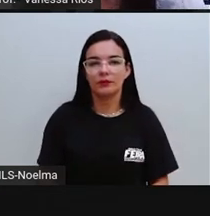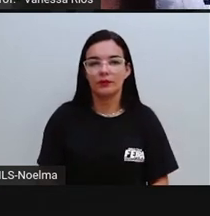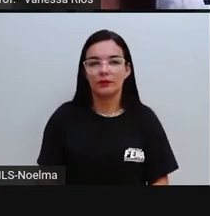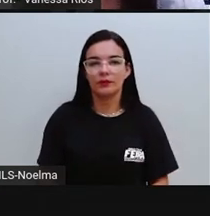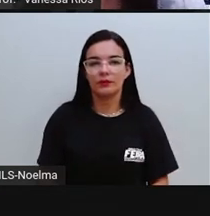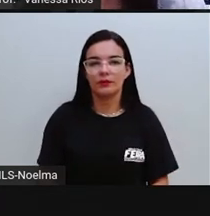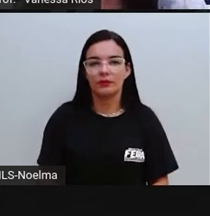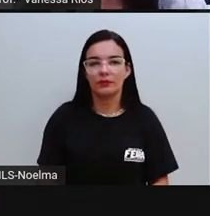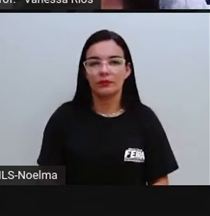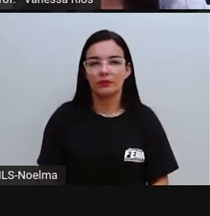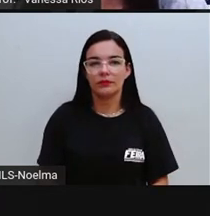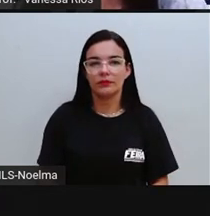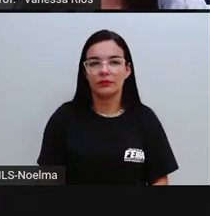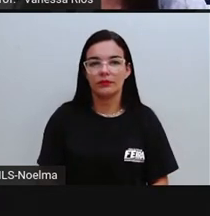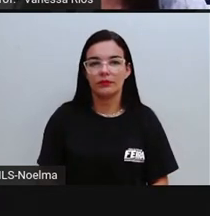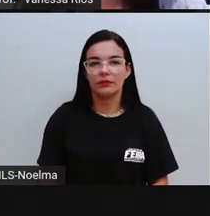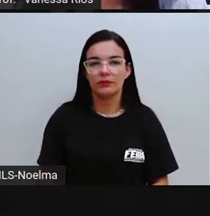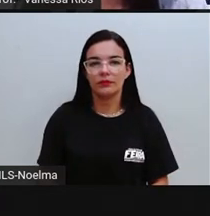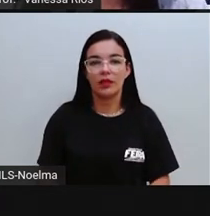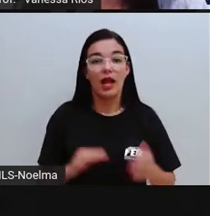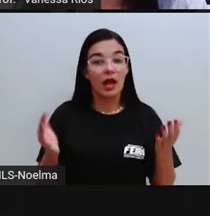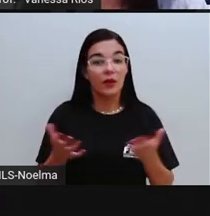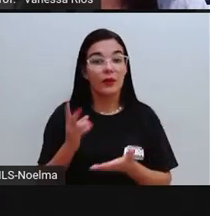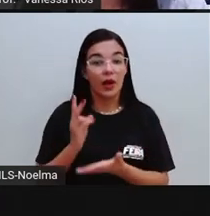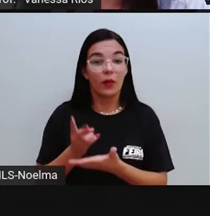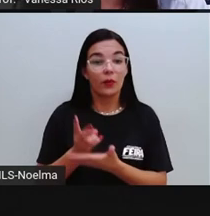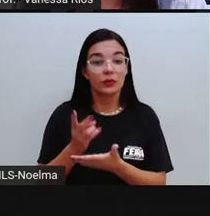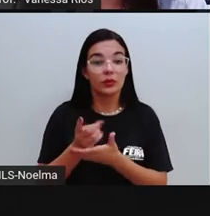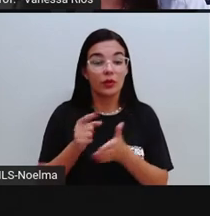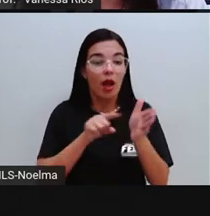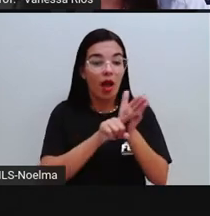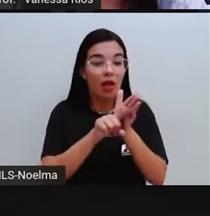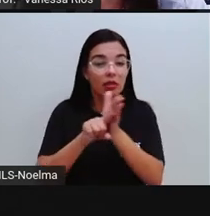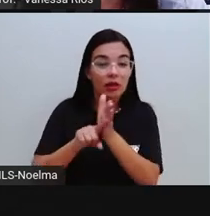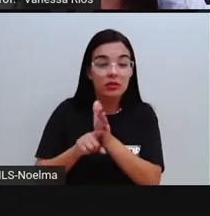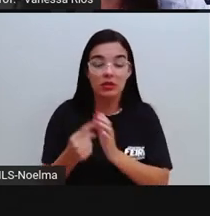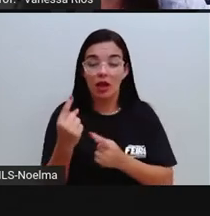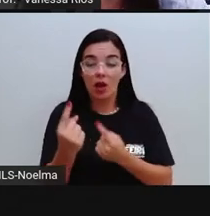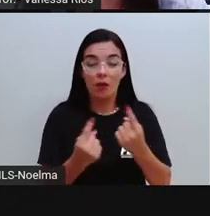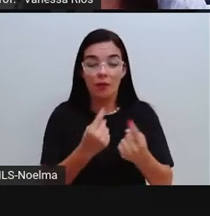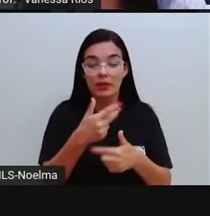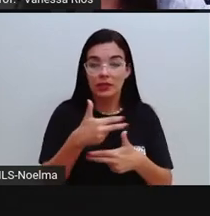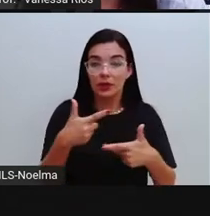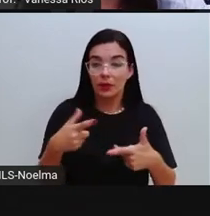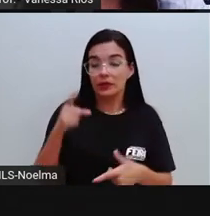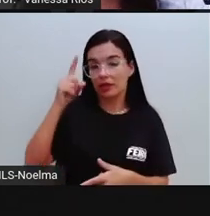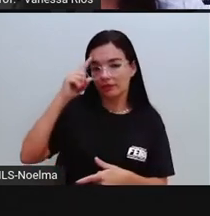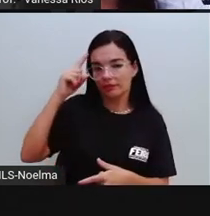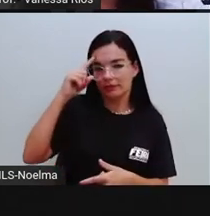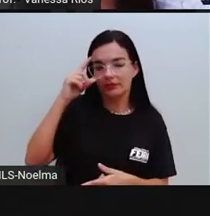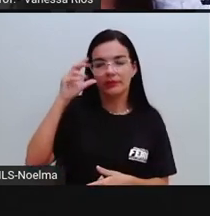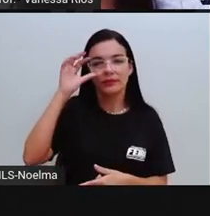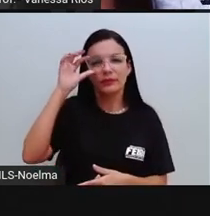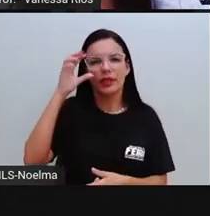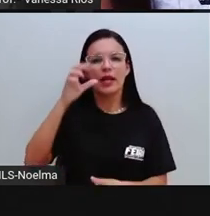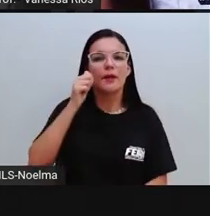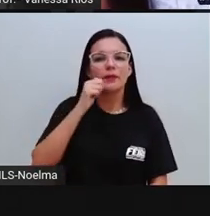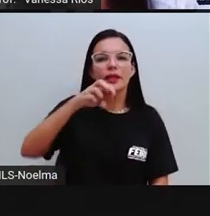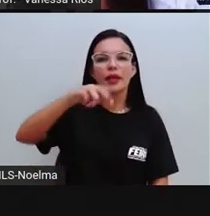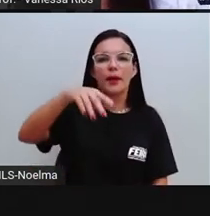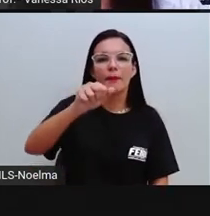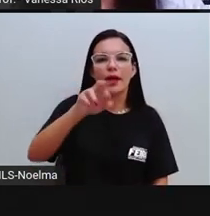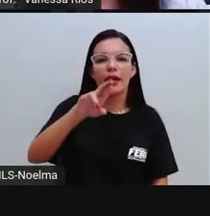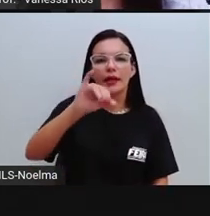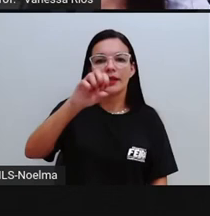futuro. E a PRO continua analisando aí algumas ações, né, da rotina. Marina